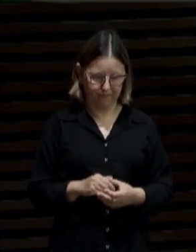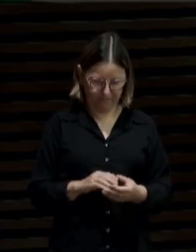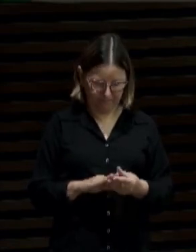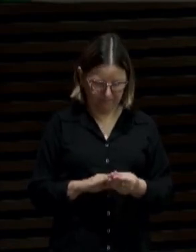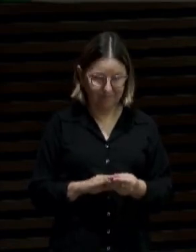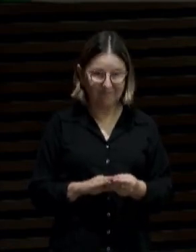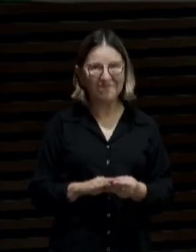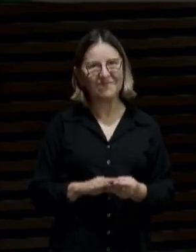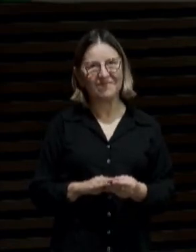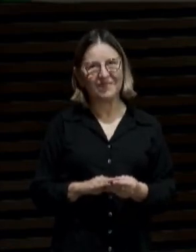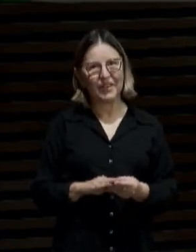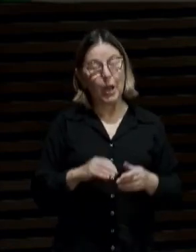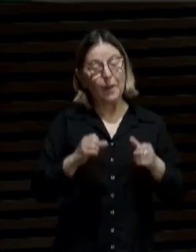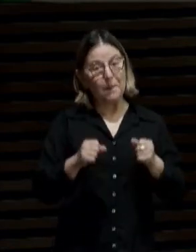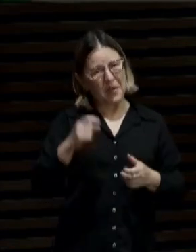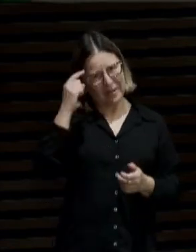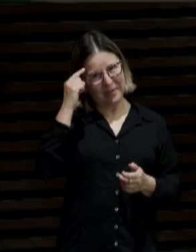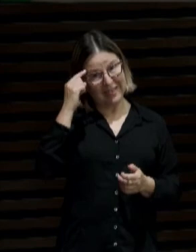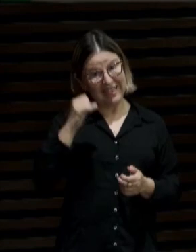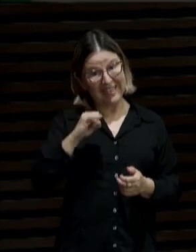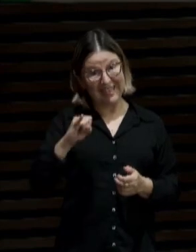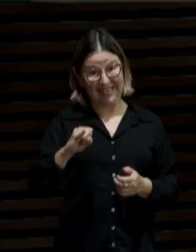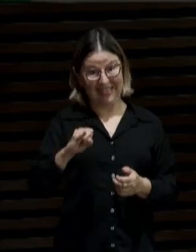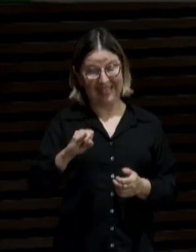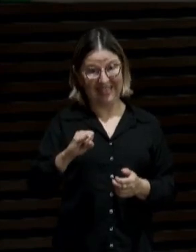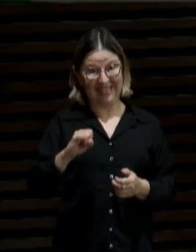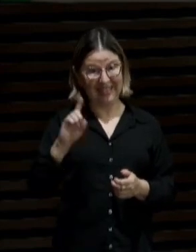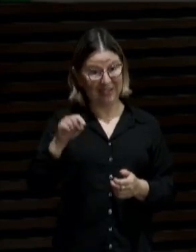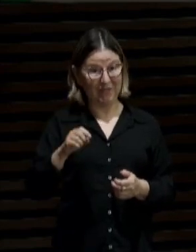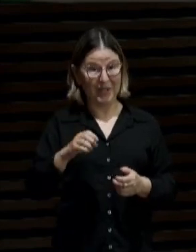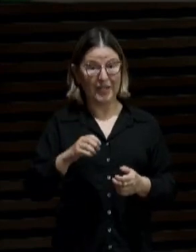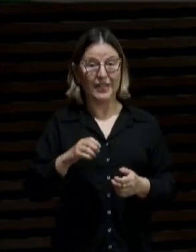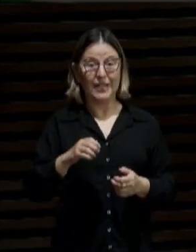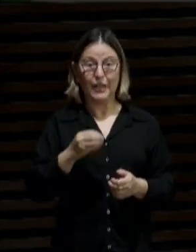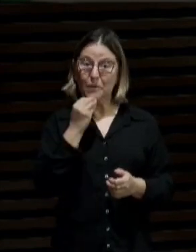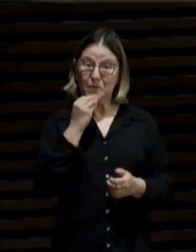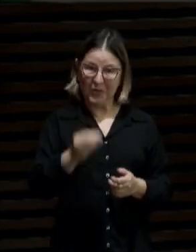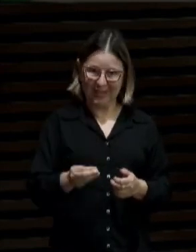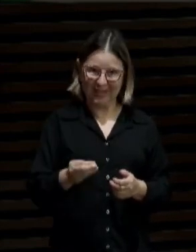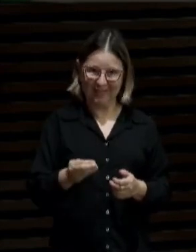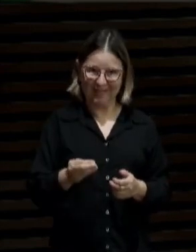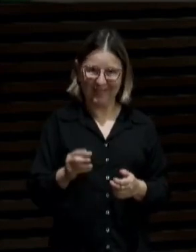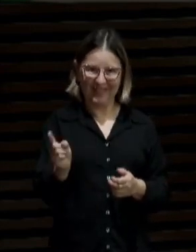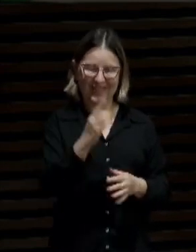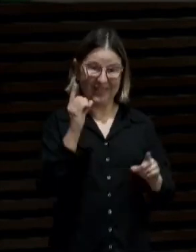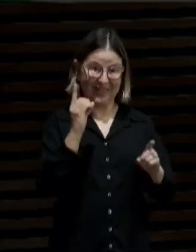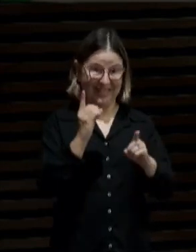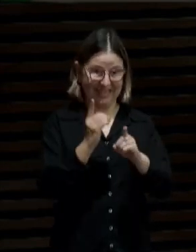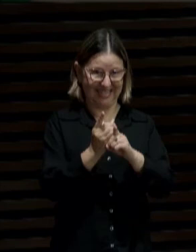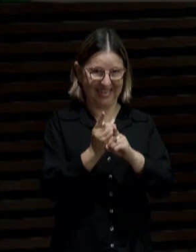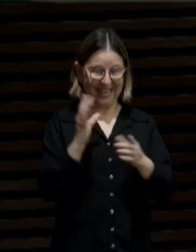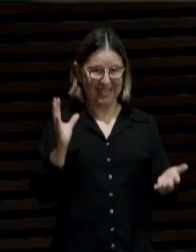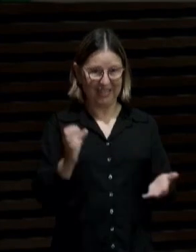A princípio, podemos até imaginar que, se fosse possível a pessoa alcançar a salvação por seus méritos, estaria apenas pagando a dívida que pesava